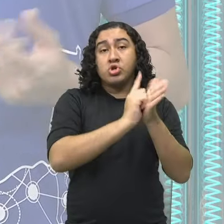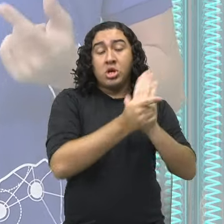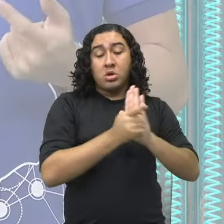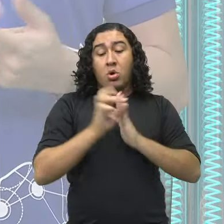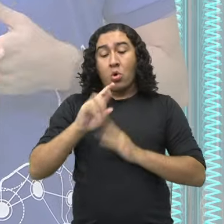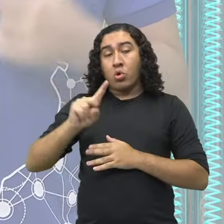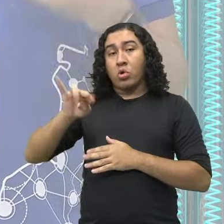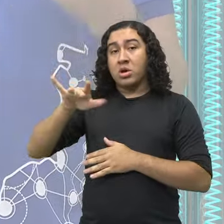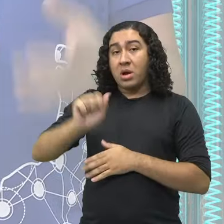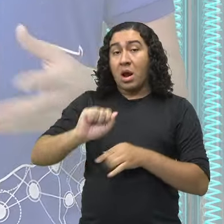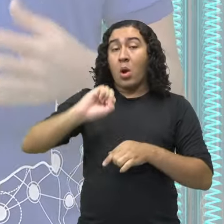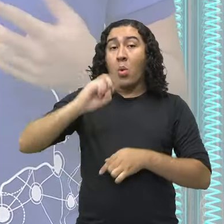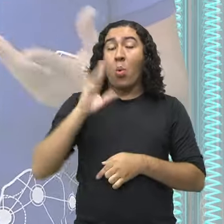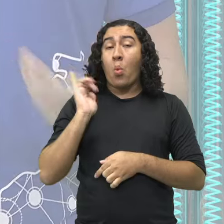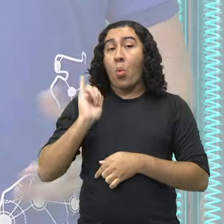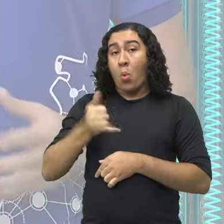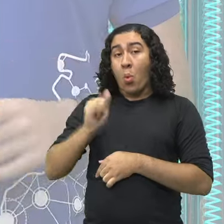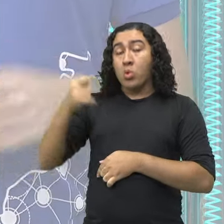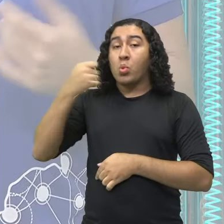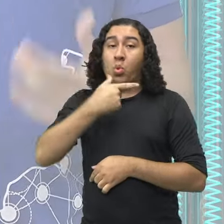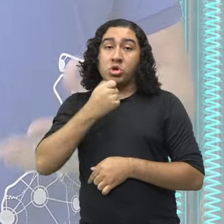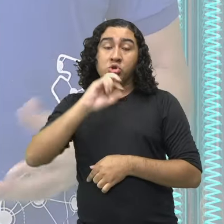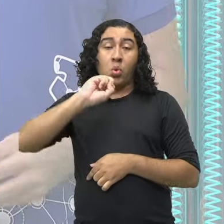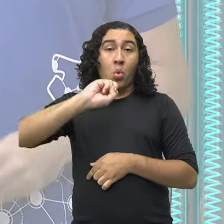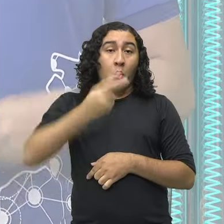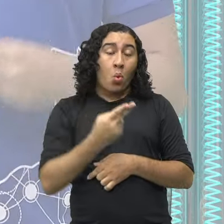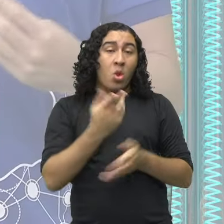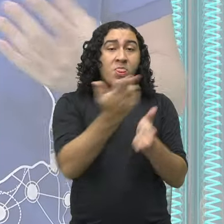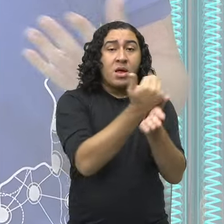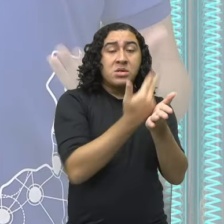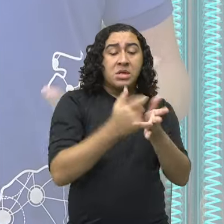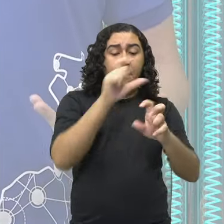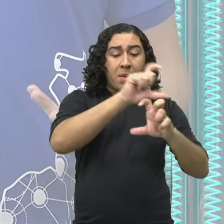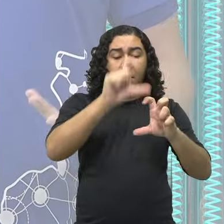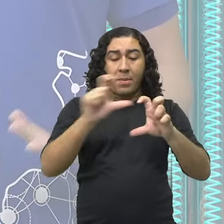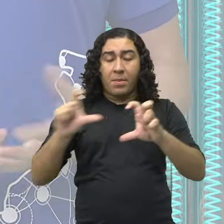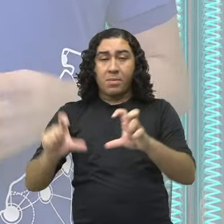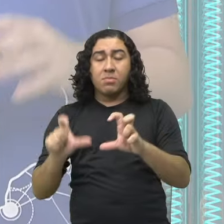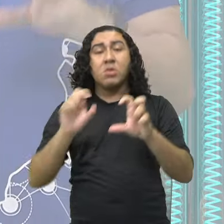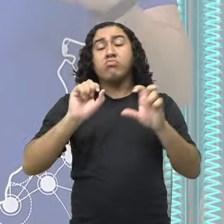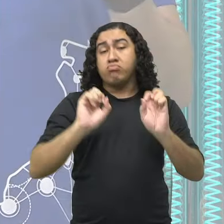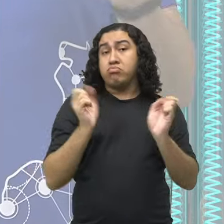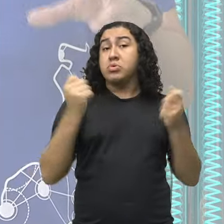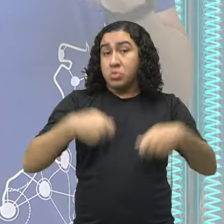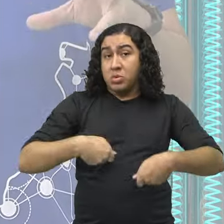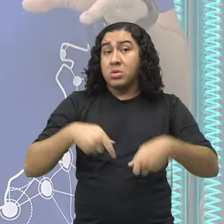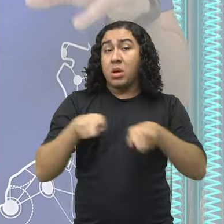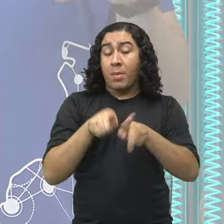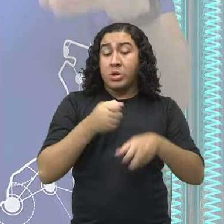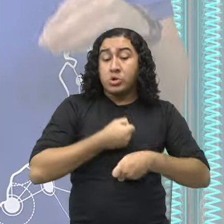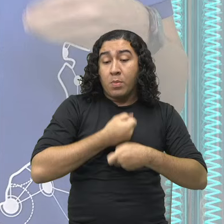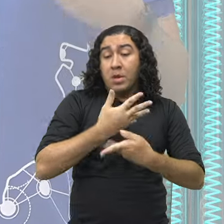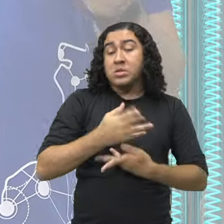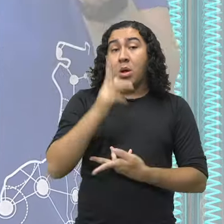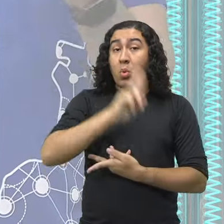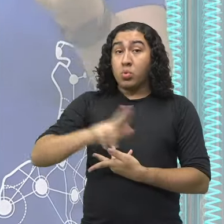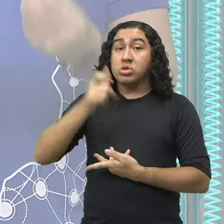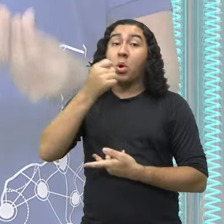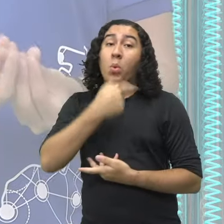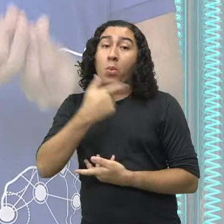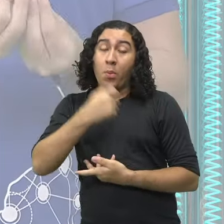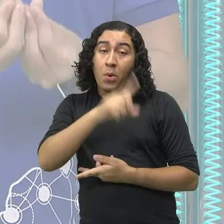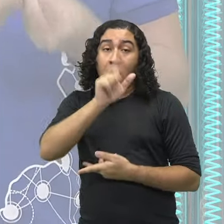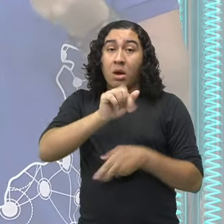conto humorístico, né? Ou ainda desenhar uma charge, um cartoon, uma história em quadrinho. Nós podemos utilizar o humor